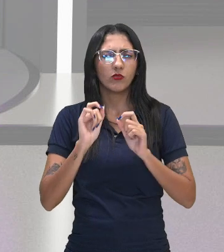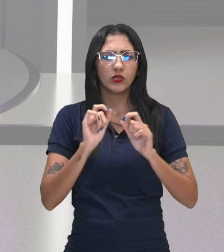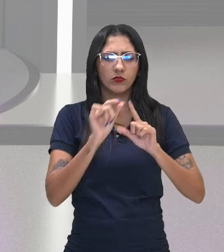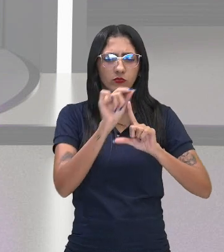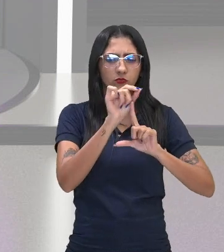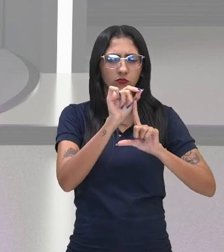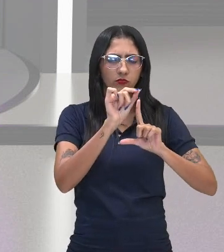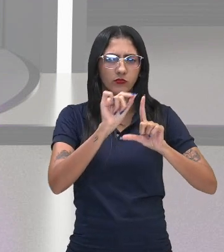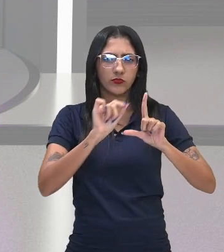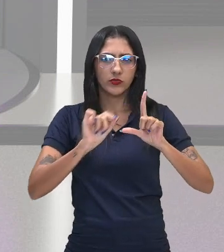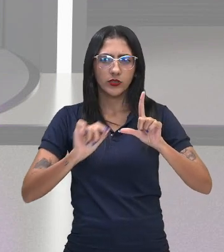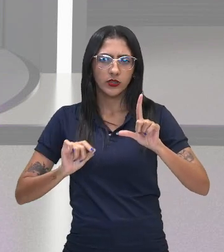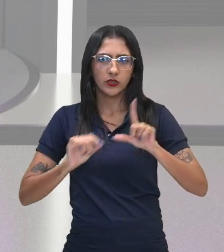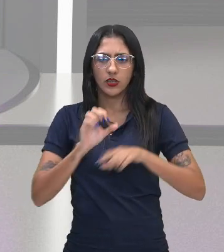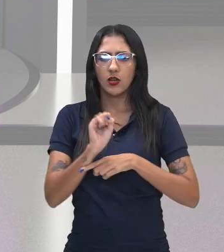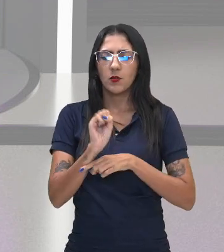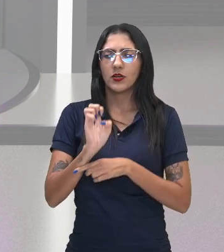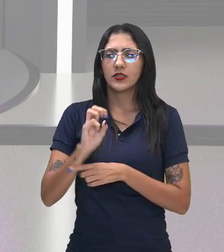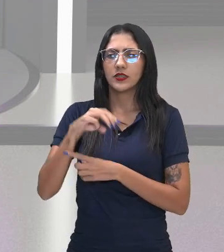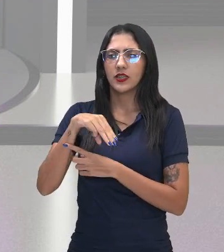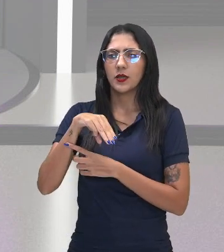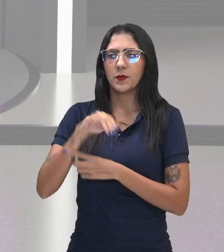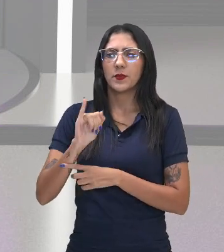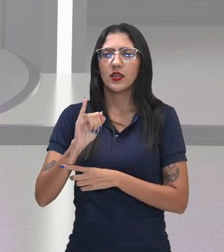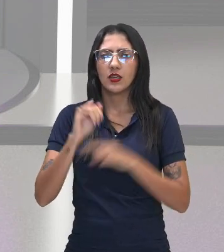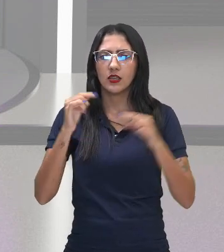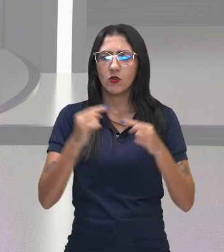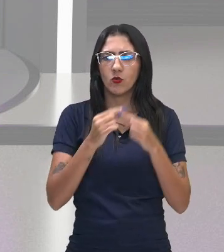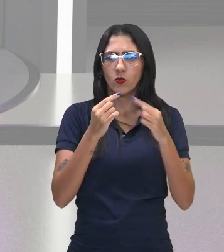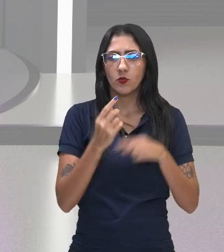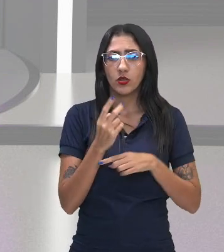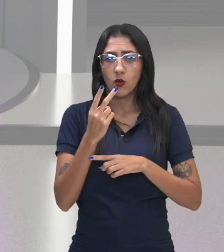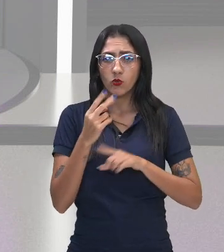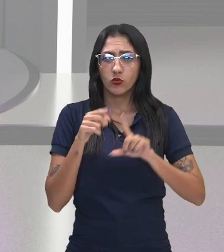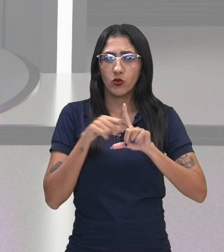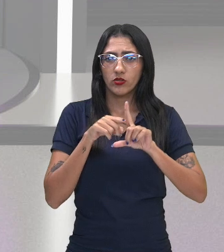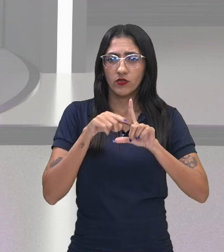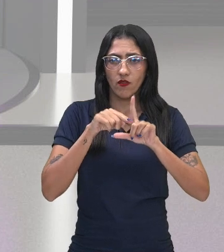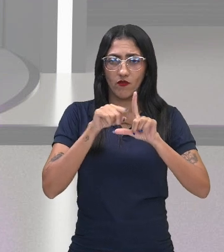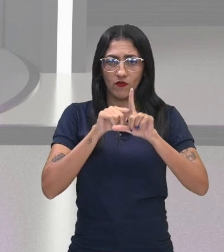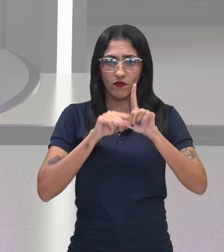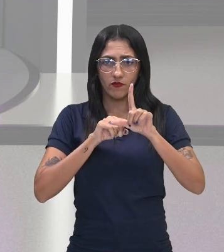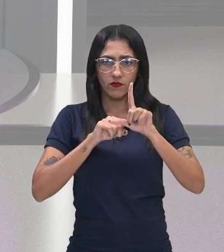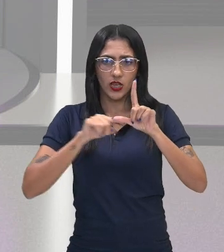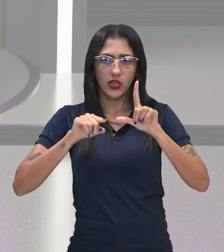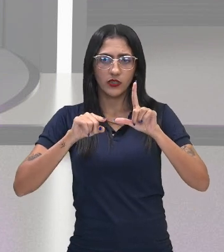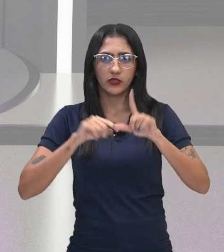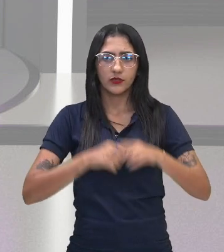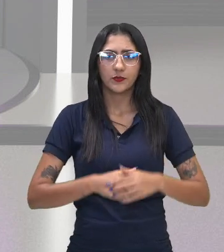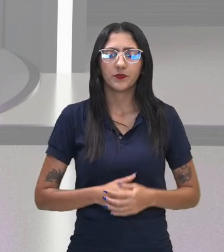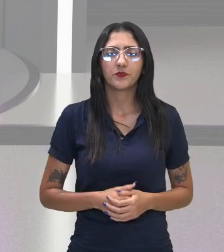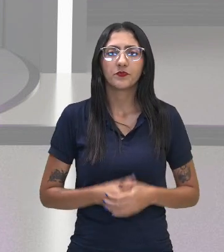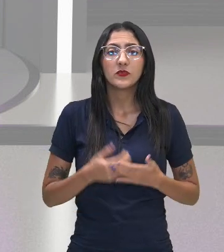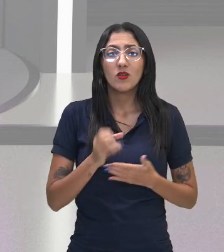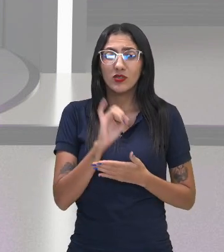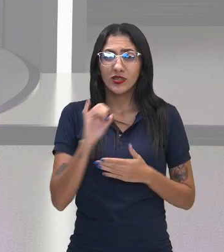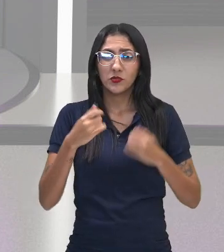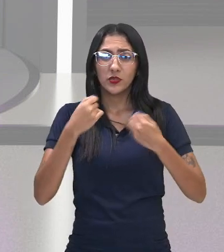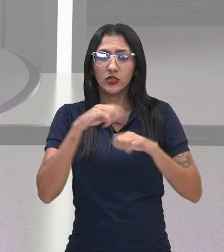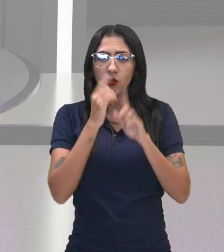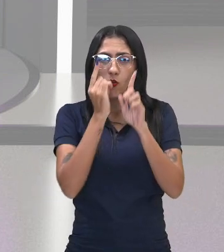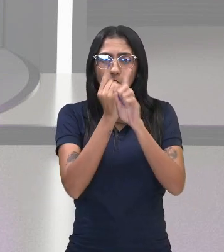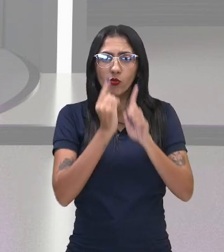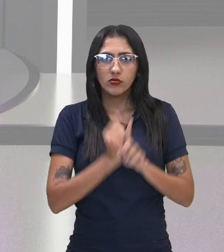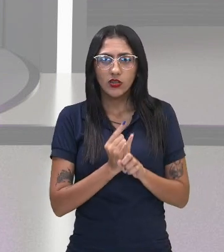pedaço de uma reta, uma semirreta, que liga dois vértices não consecutivos. Então, toda vez que eu quero encontrar as diagonais de